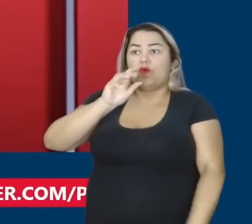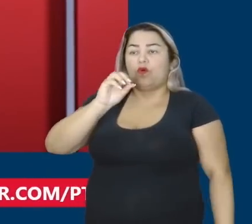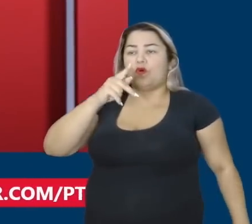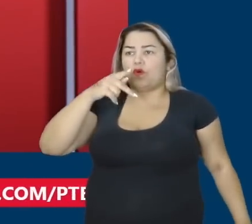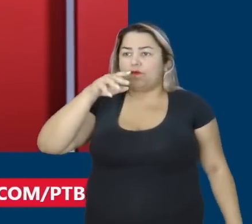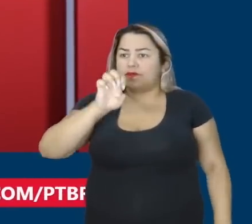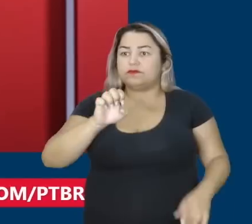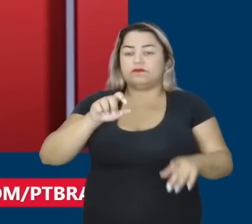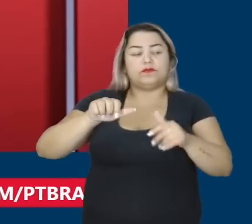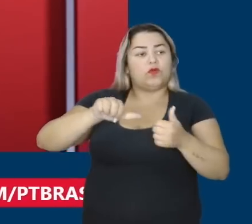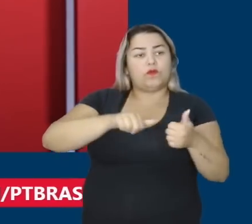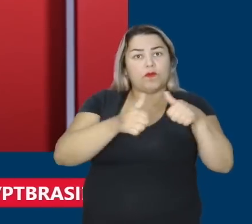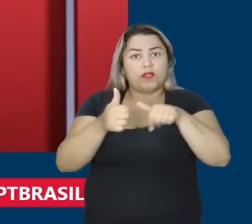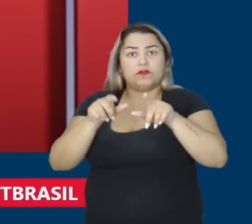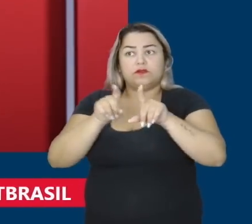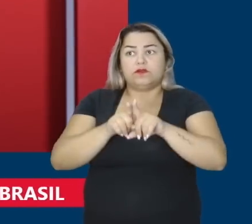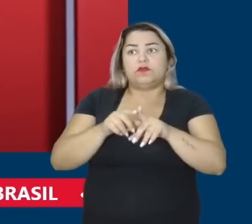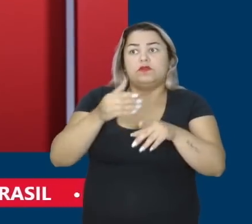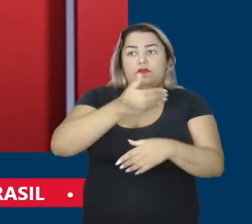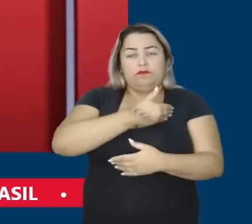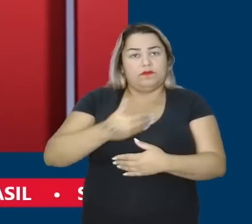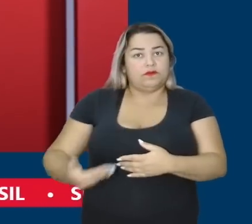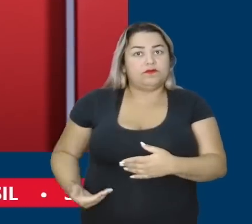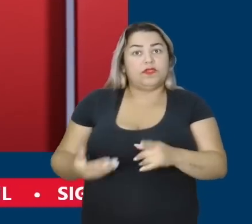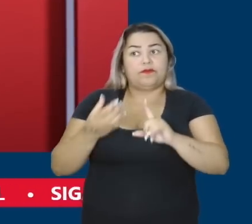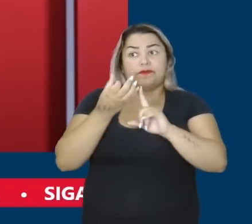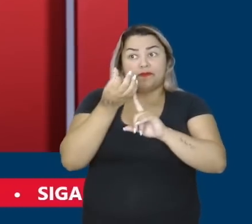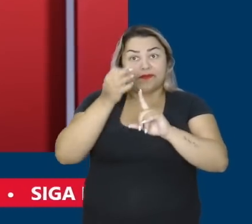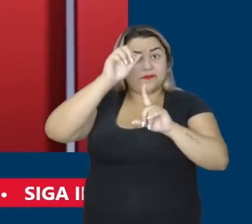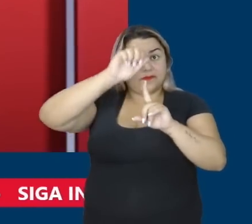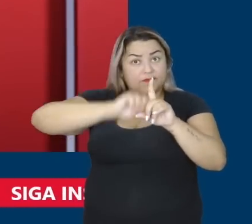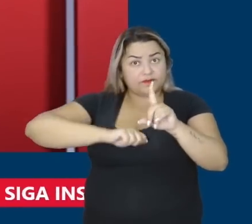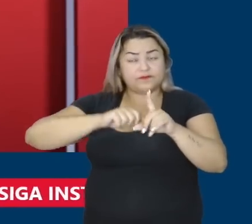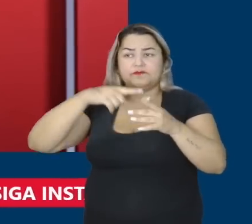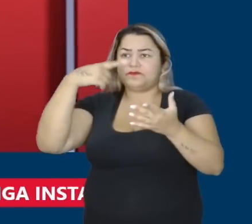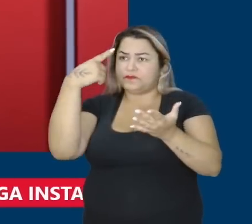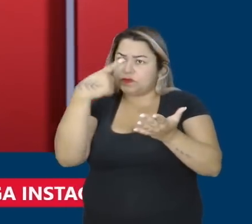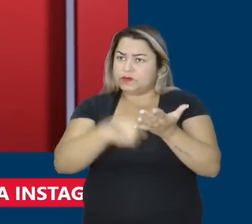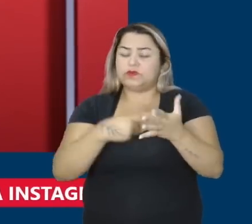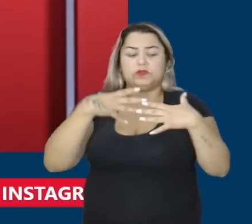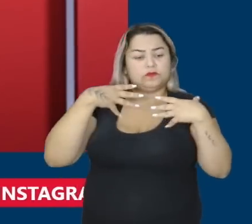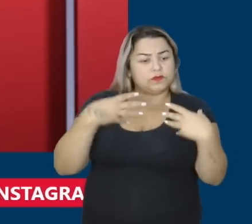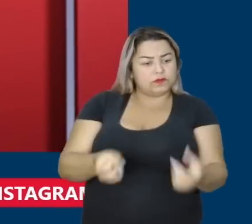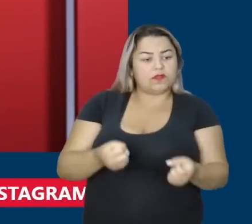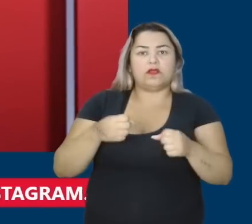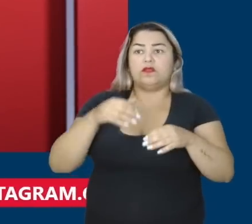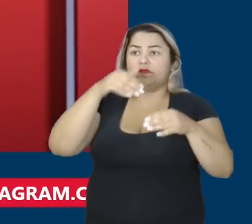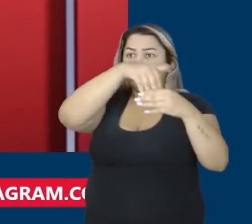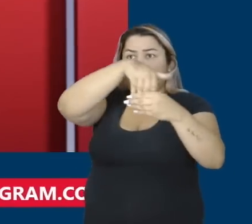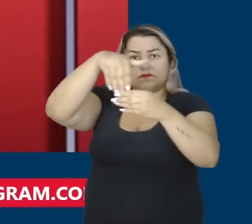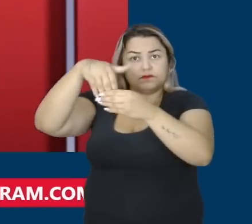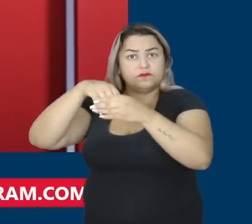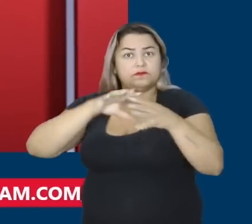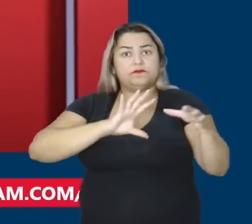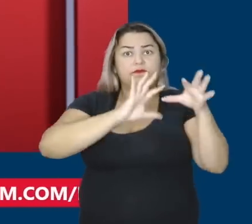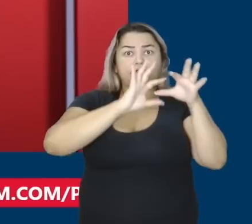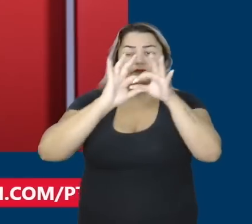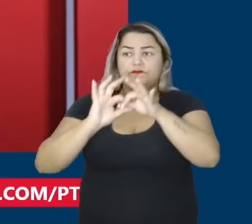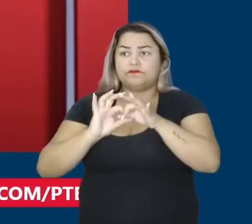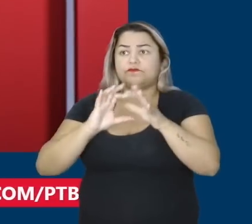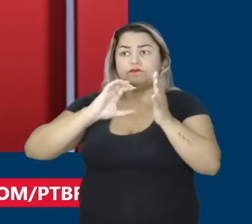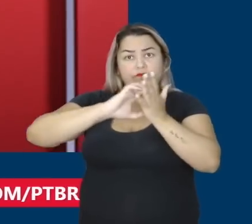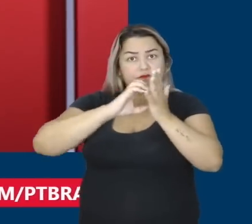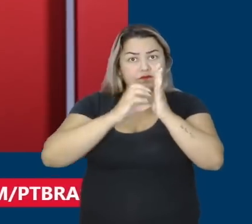dos primeiros 6 meses do governo Lula responde ao compromisso assumido nas urnas, em sintonia com a história do partido